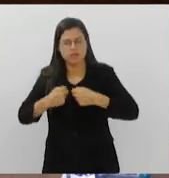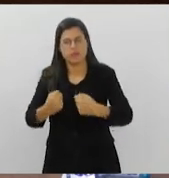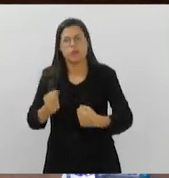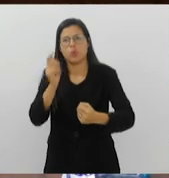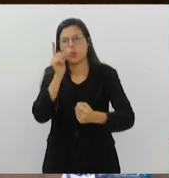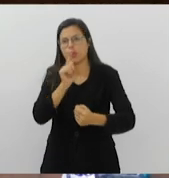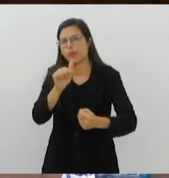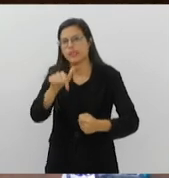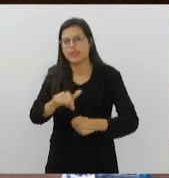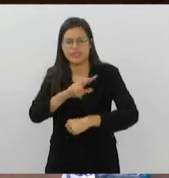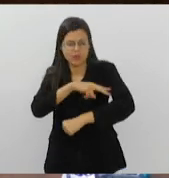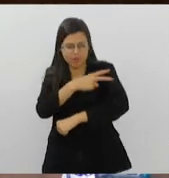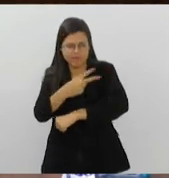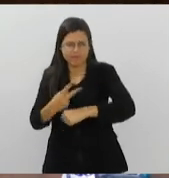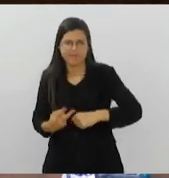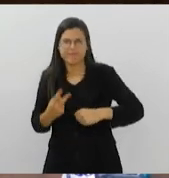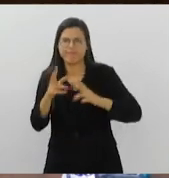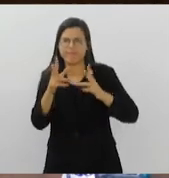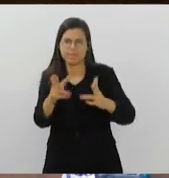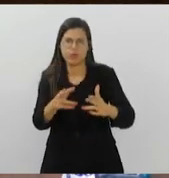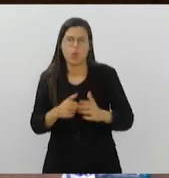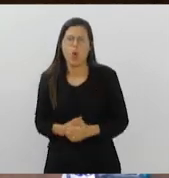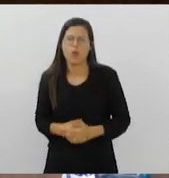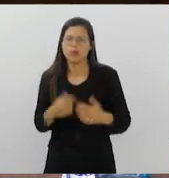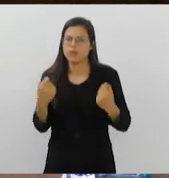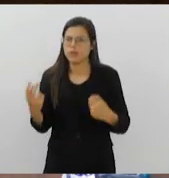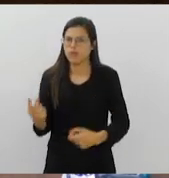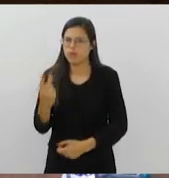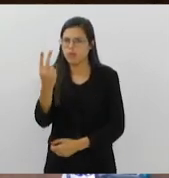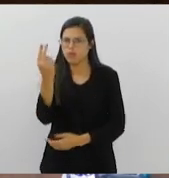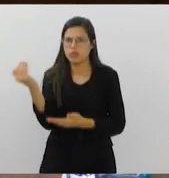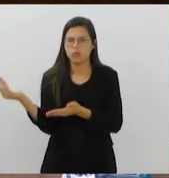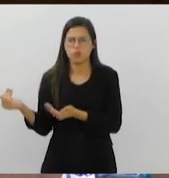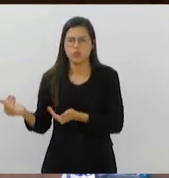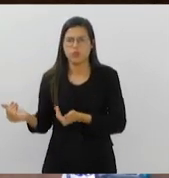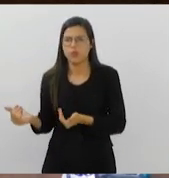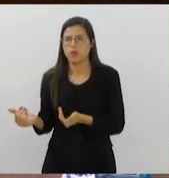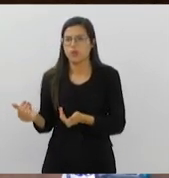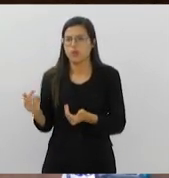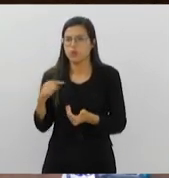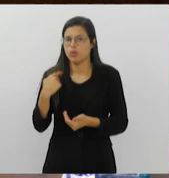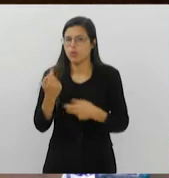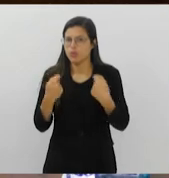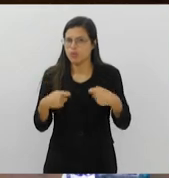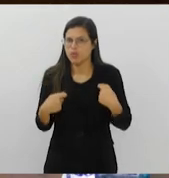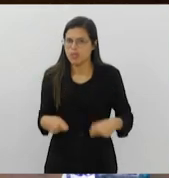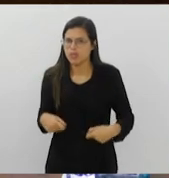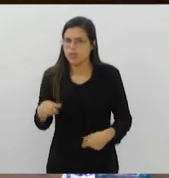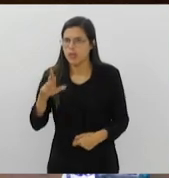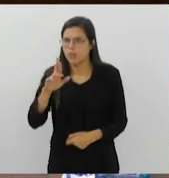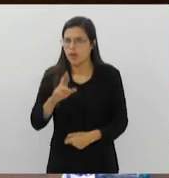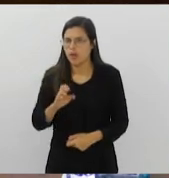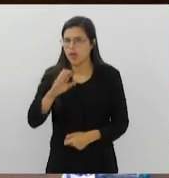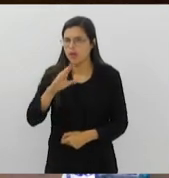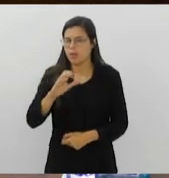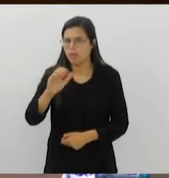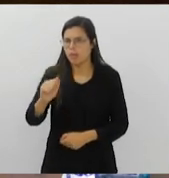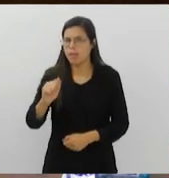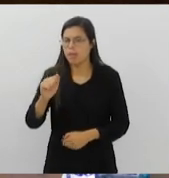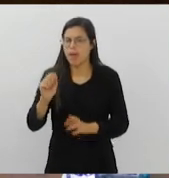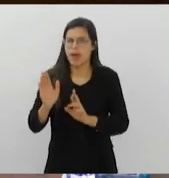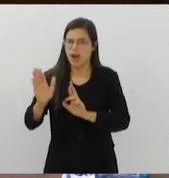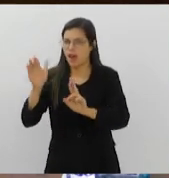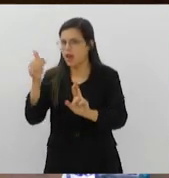conseguindo. Nós temos que valorizar essa juventude. Nós temos que pegar a Rebeca como referência para